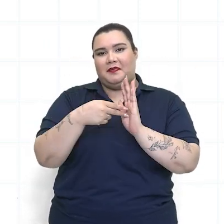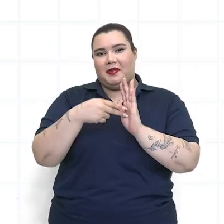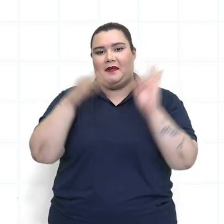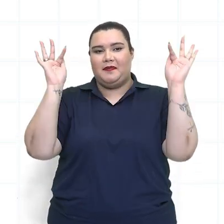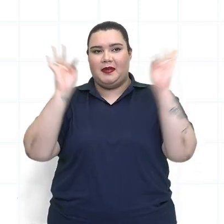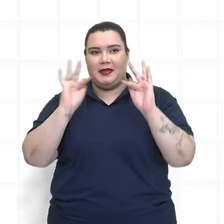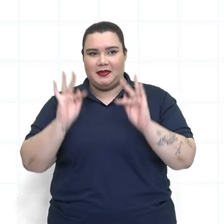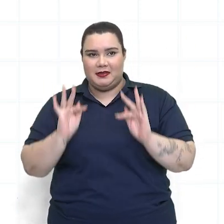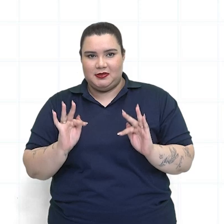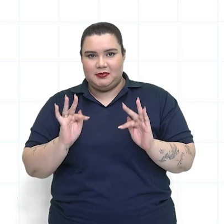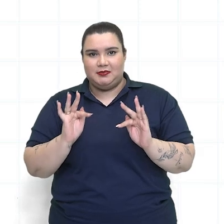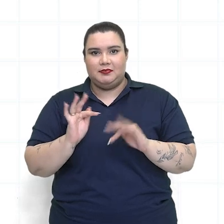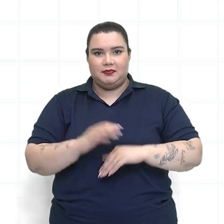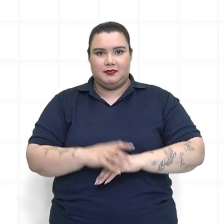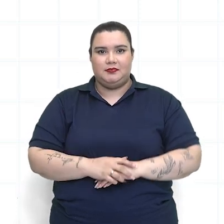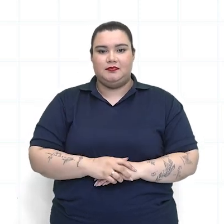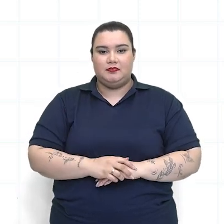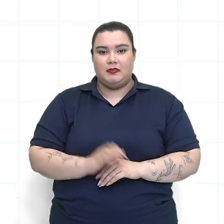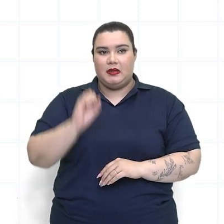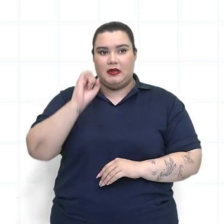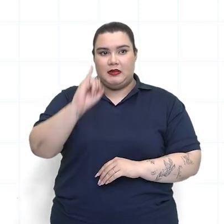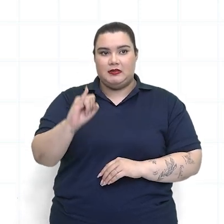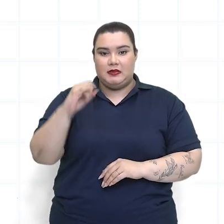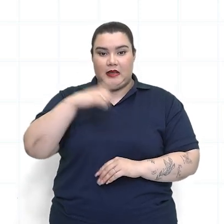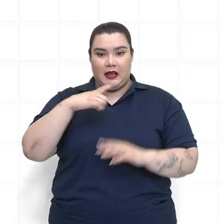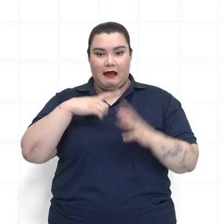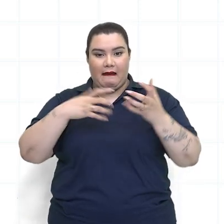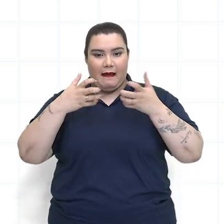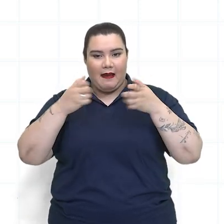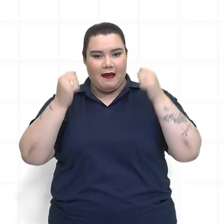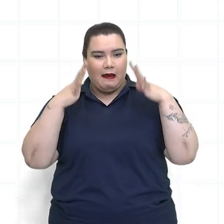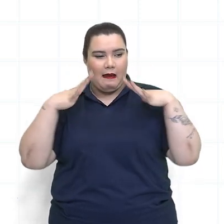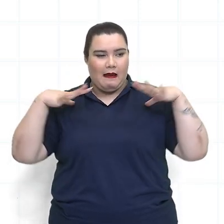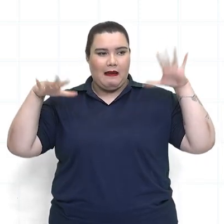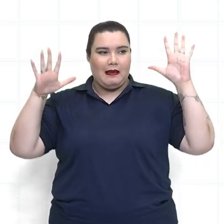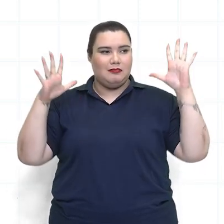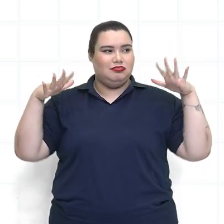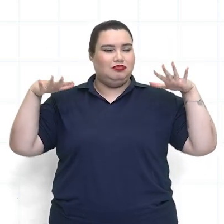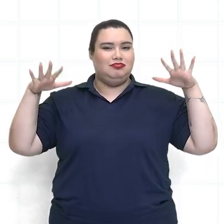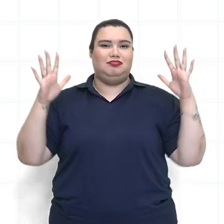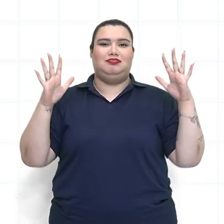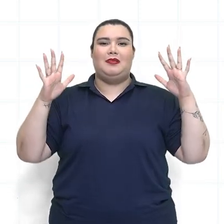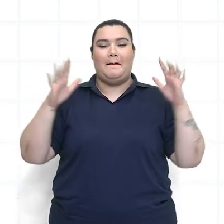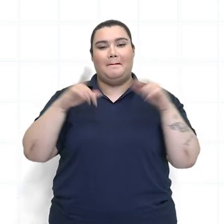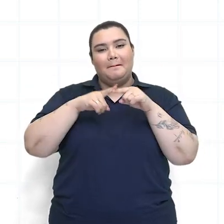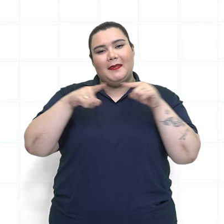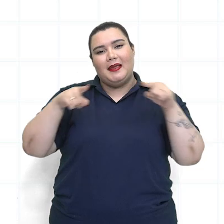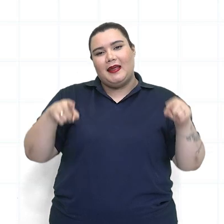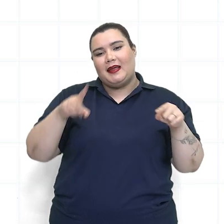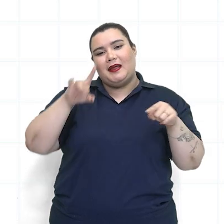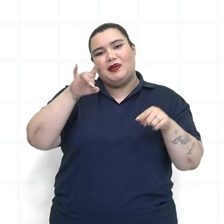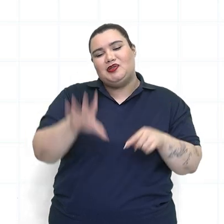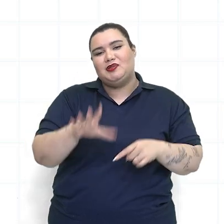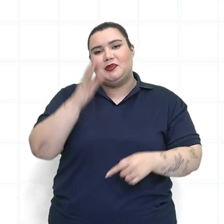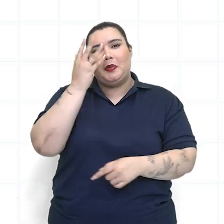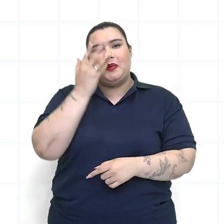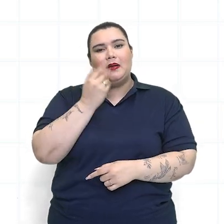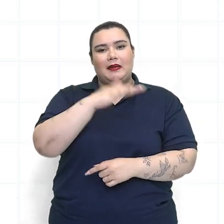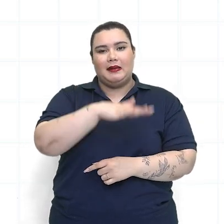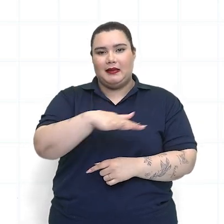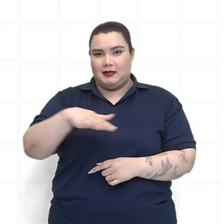feliz. Ah, se pudessem ser anjos de longas asas, mas são